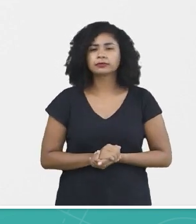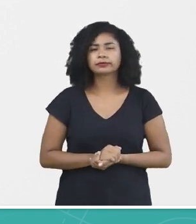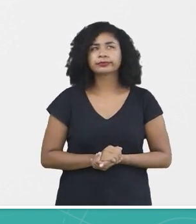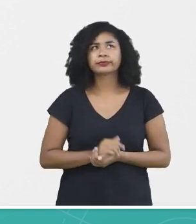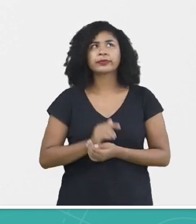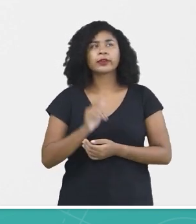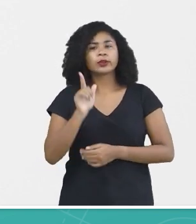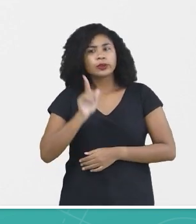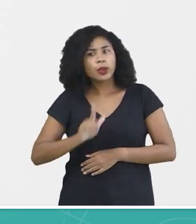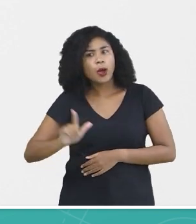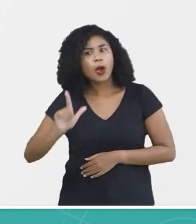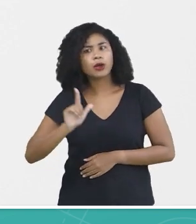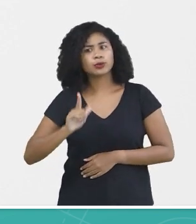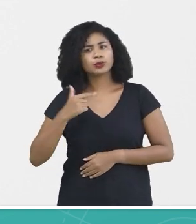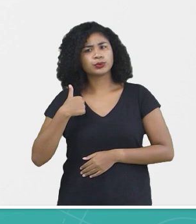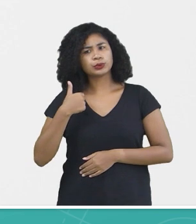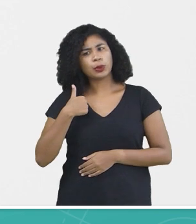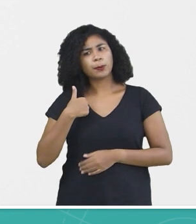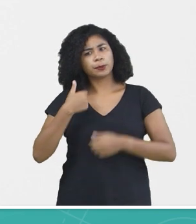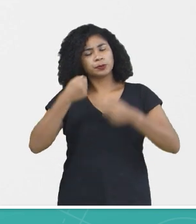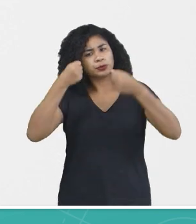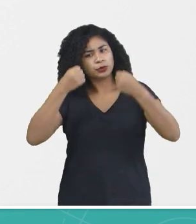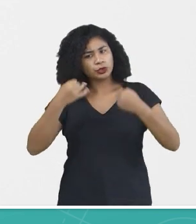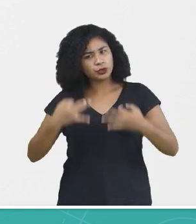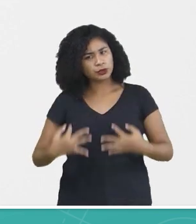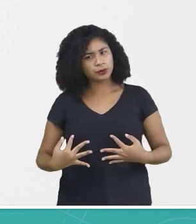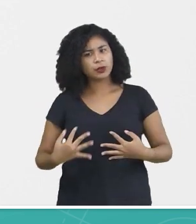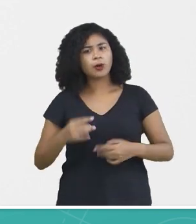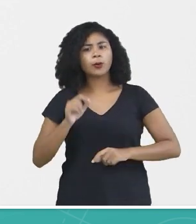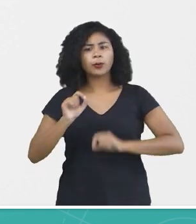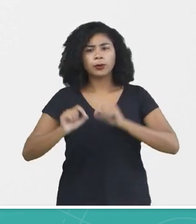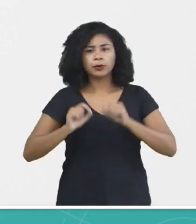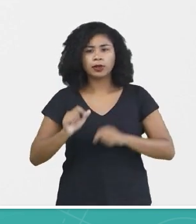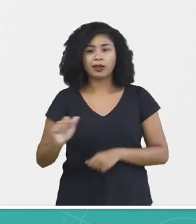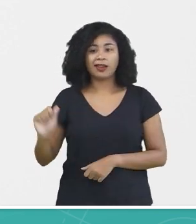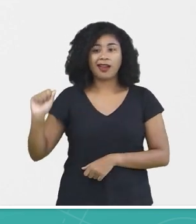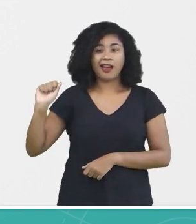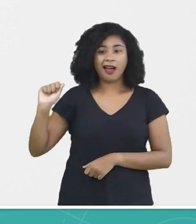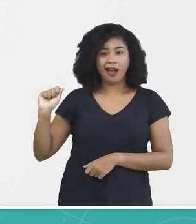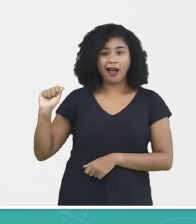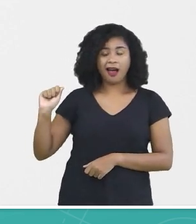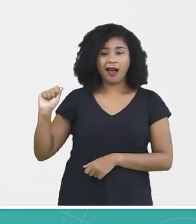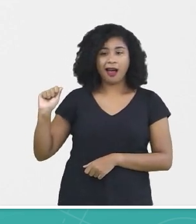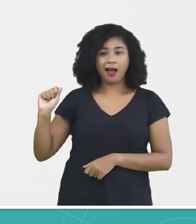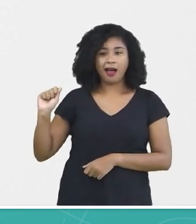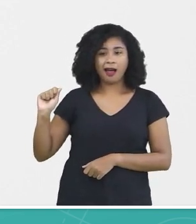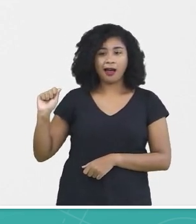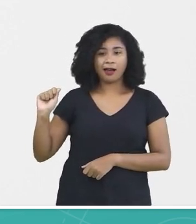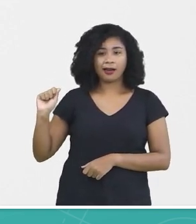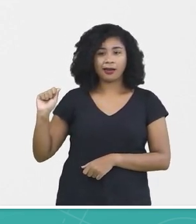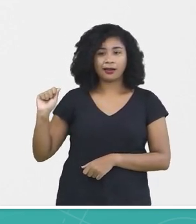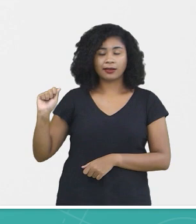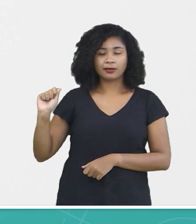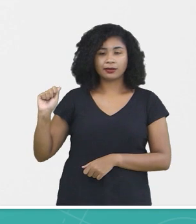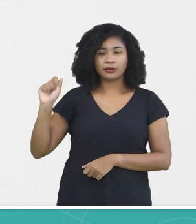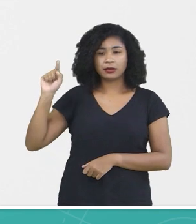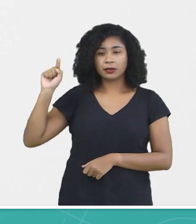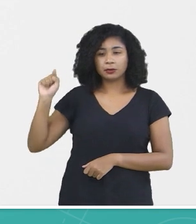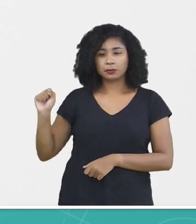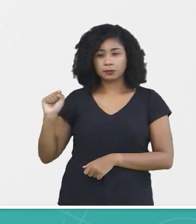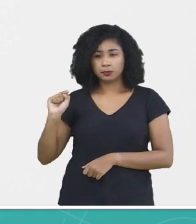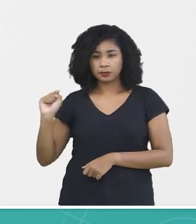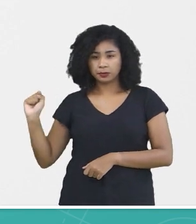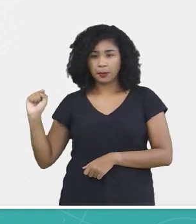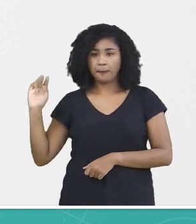assim, ó. A é perpendicular a B, tá? Para essa situação acima. Agora, quando eu tenho